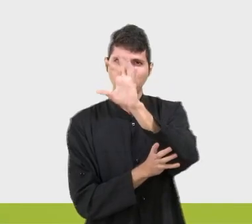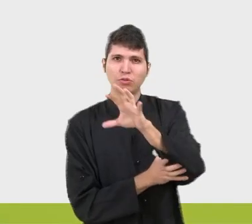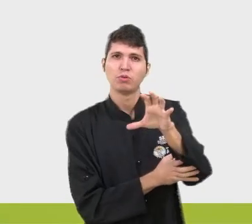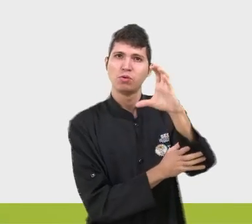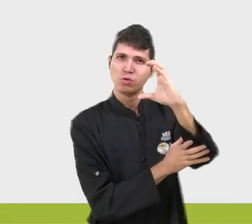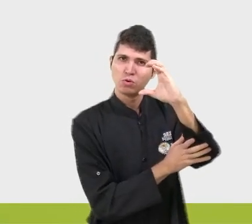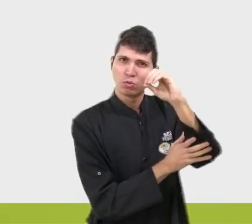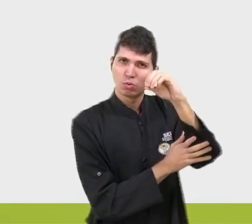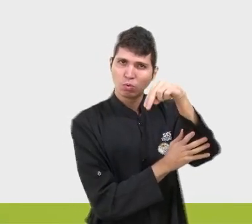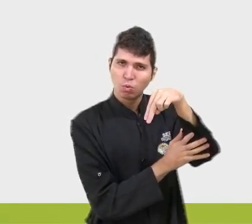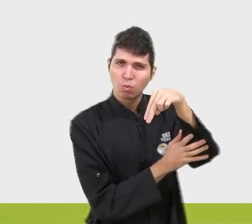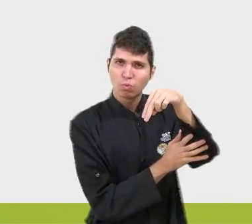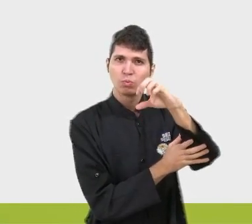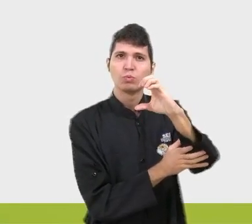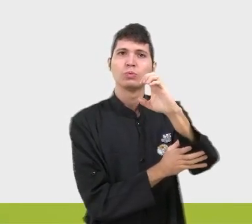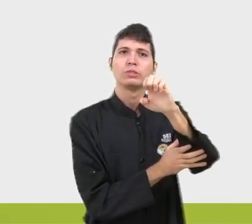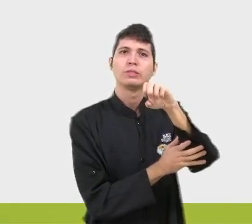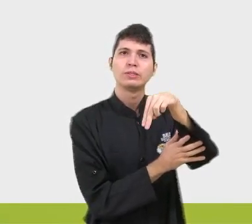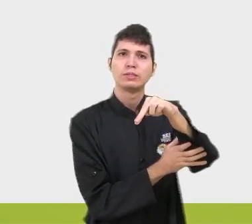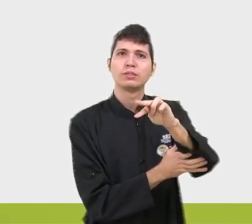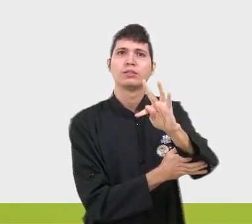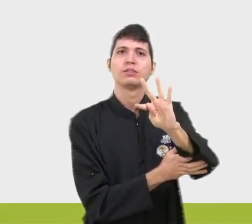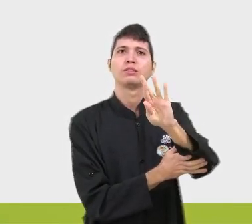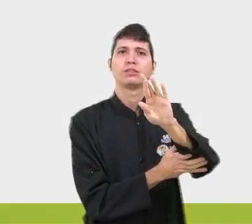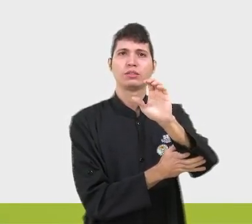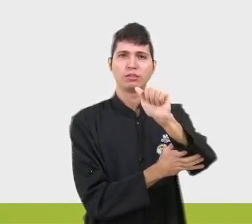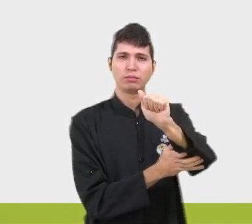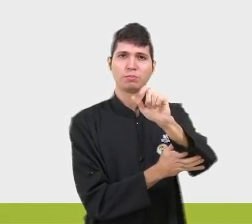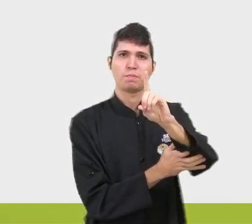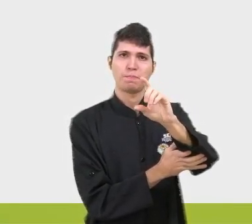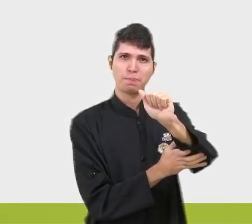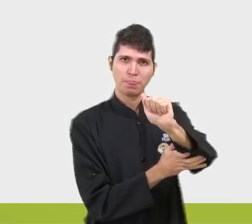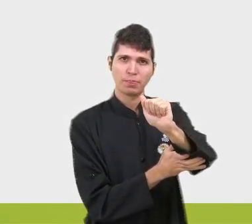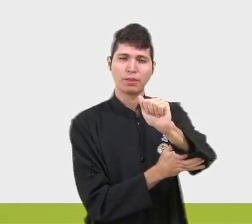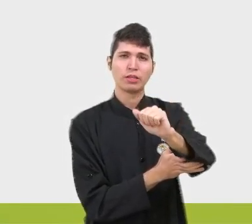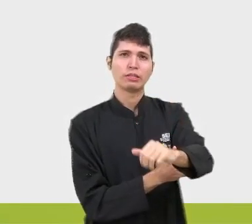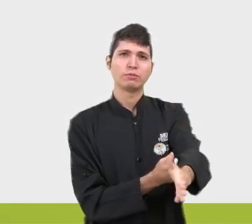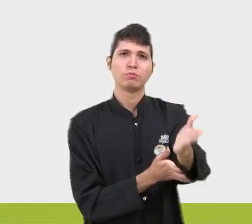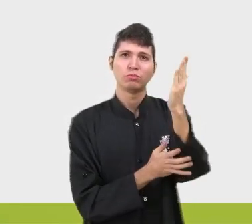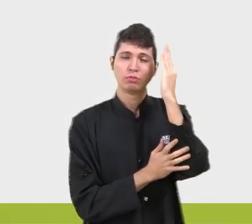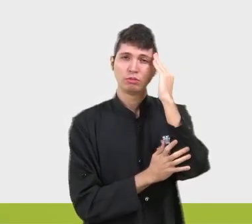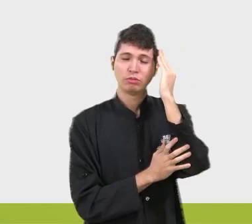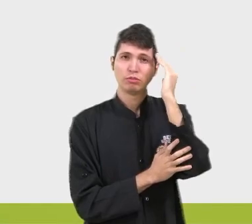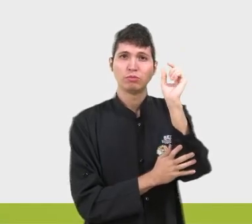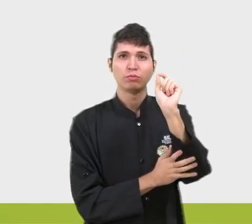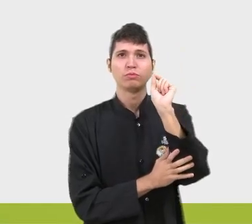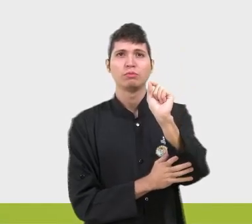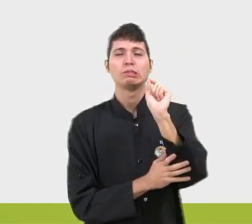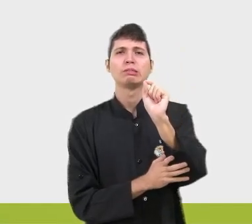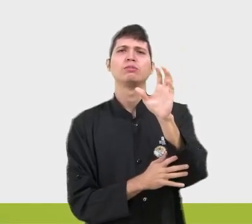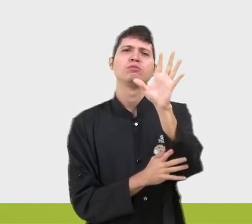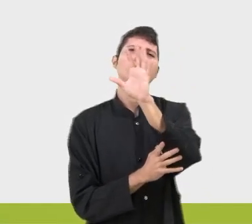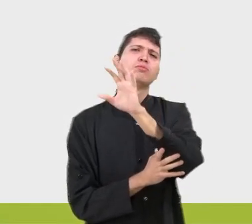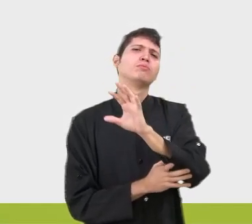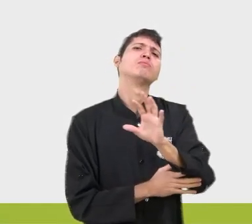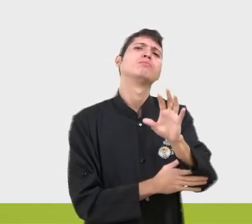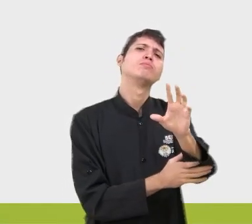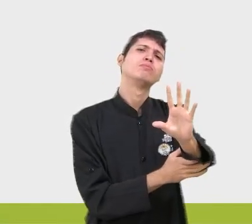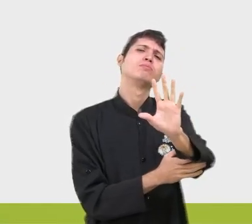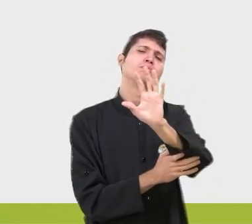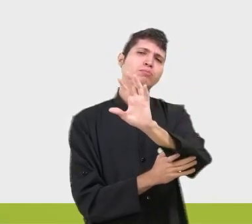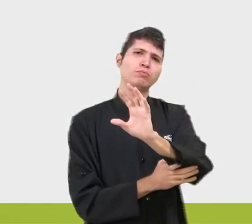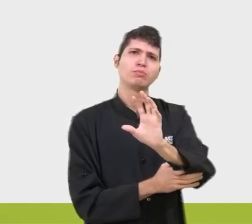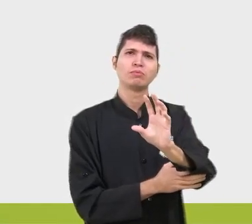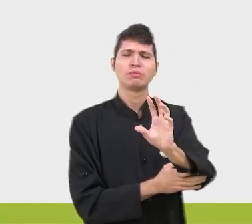poder entendermos essa questão, vamos para a aula de hoje e entender que regionalização é essa que está mostrando aqui, já que